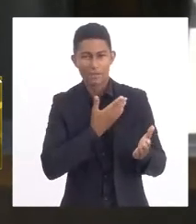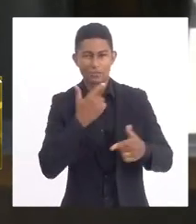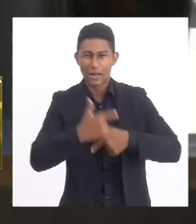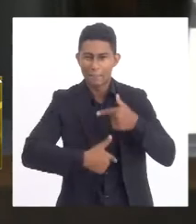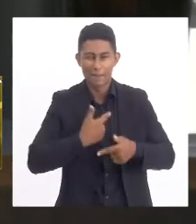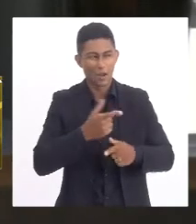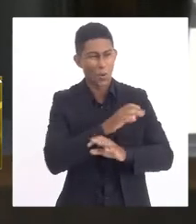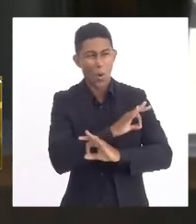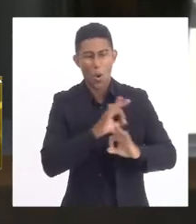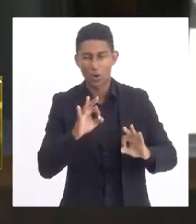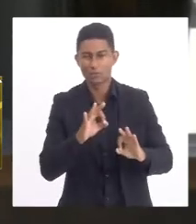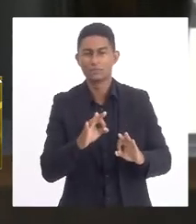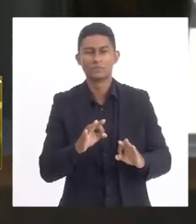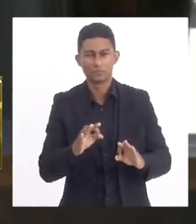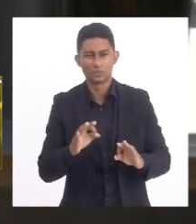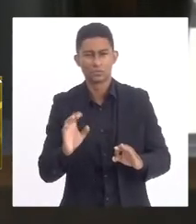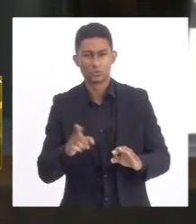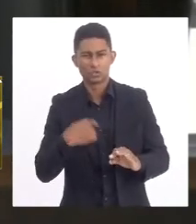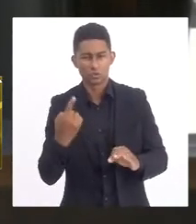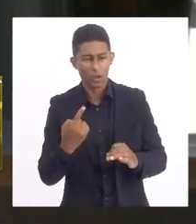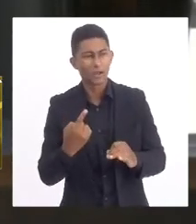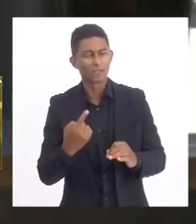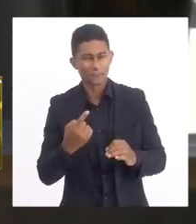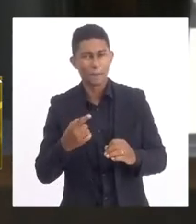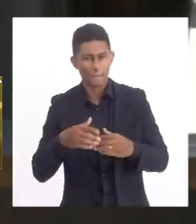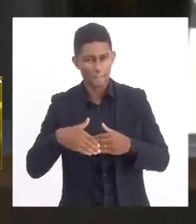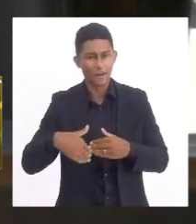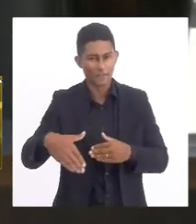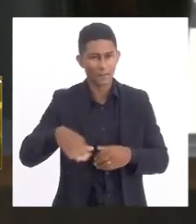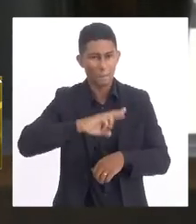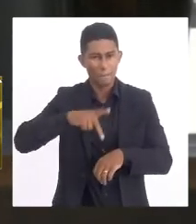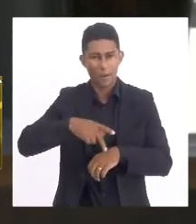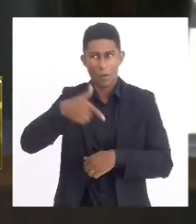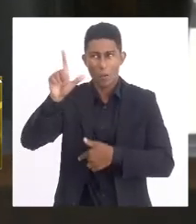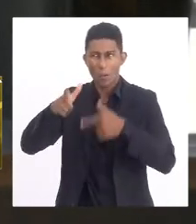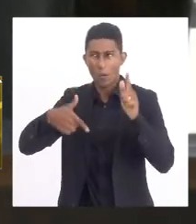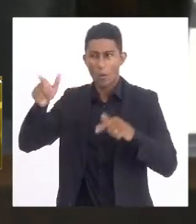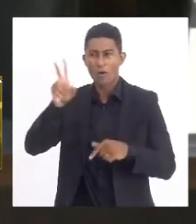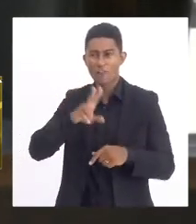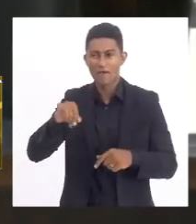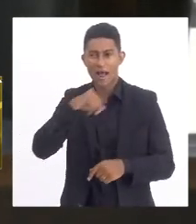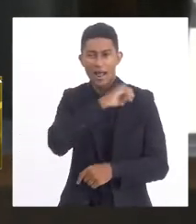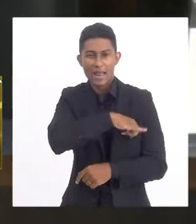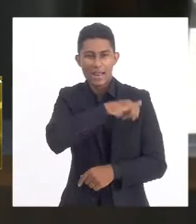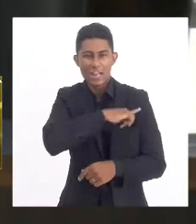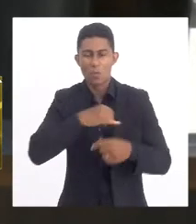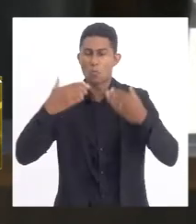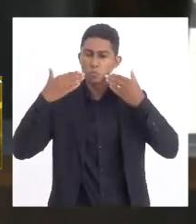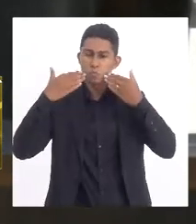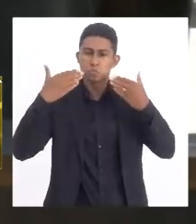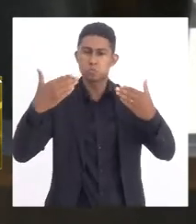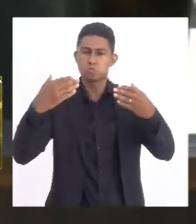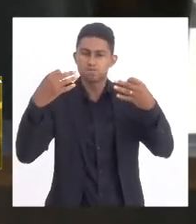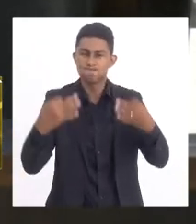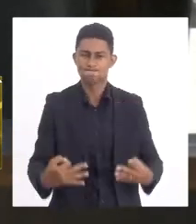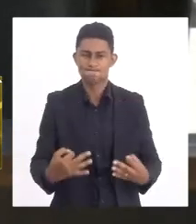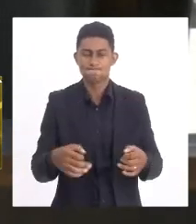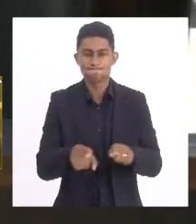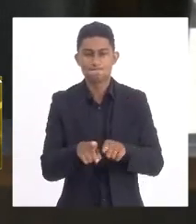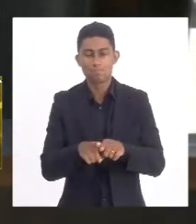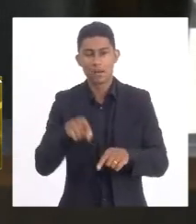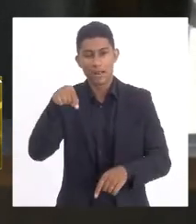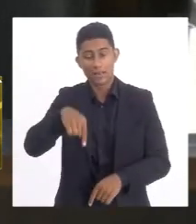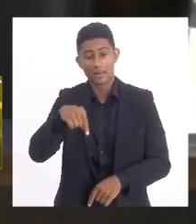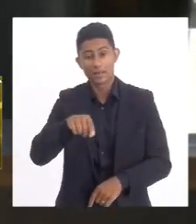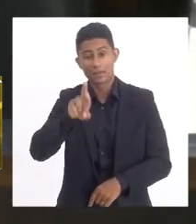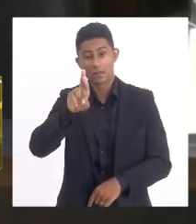sabe que pode contar com o ingrato vamos destacar o Rio de Janeiro nas feiras internacionais e queria registrar aqui também tutuca a presença da Roberta